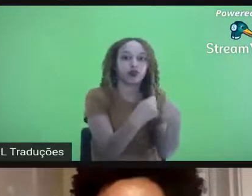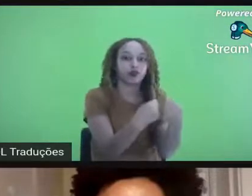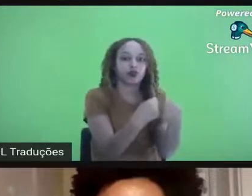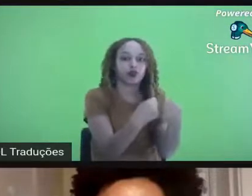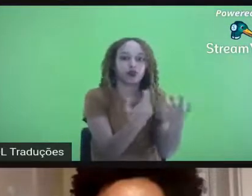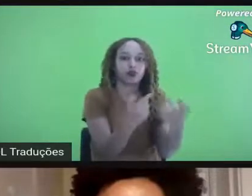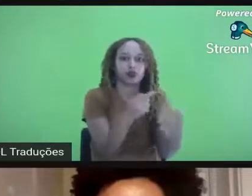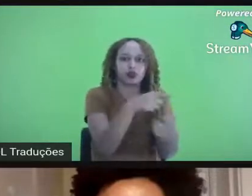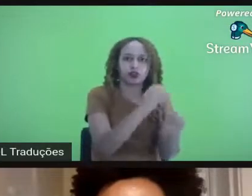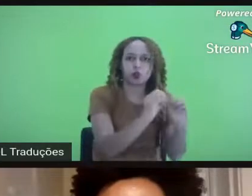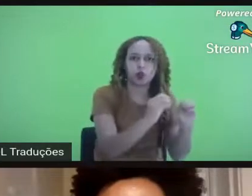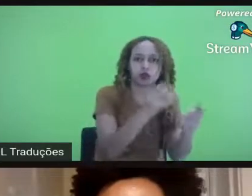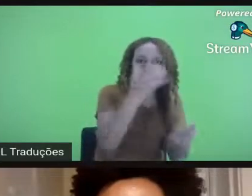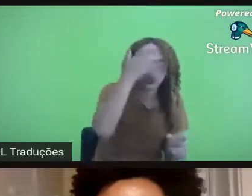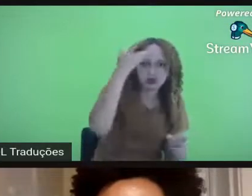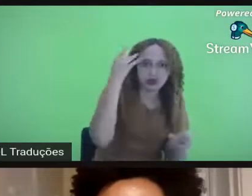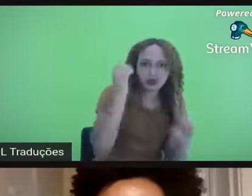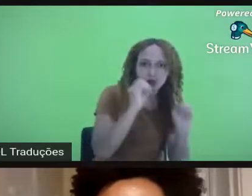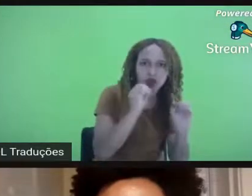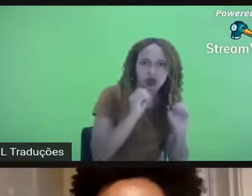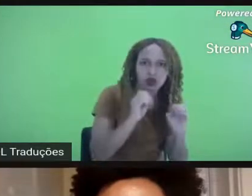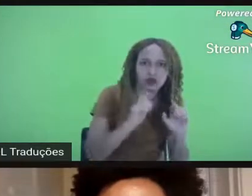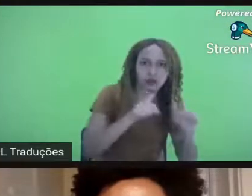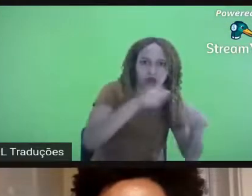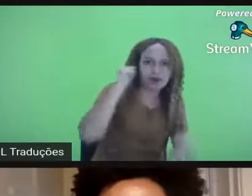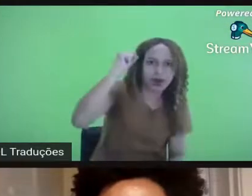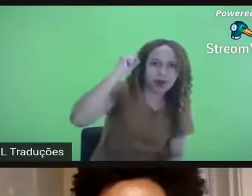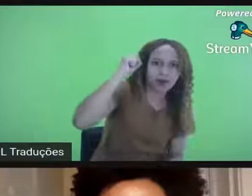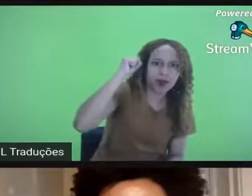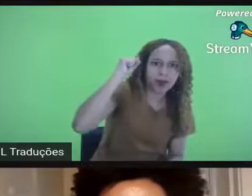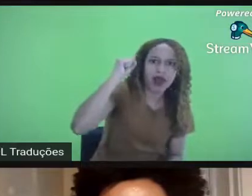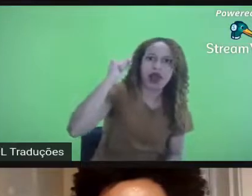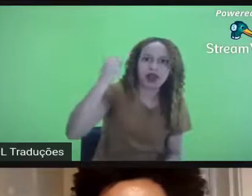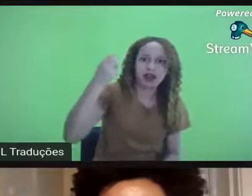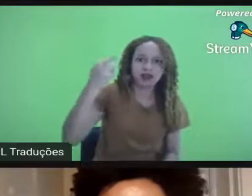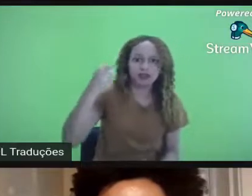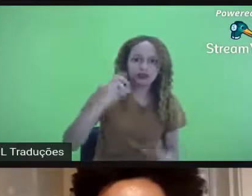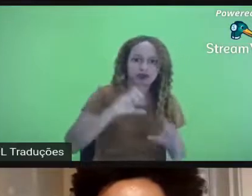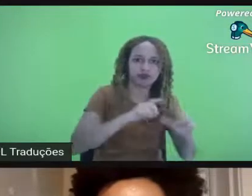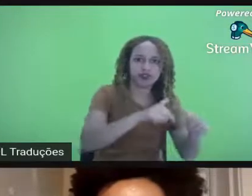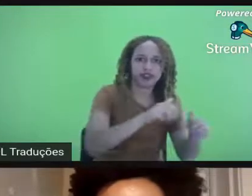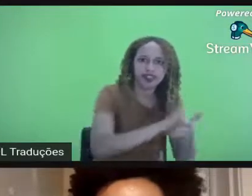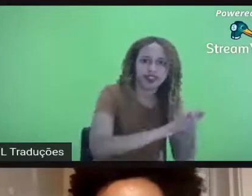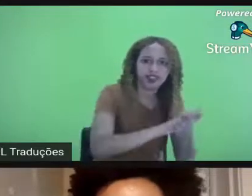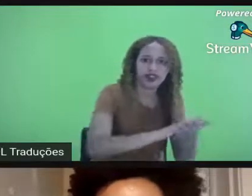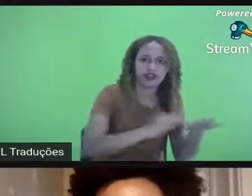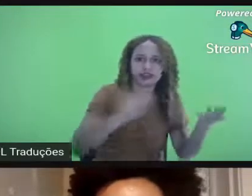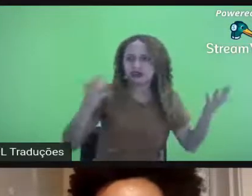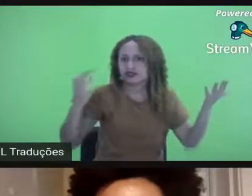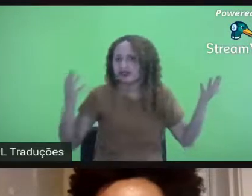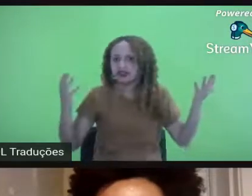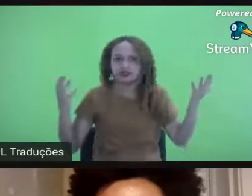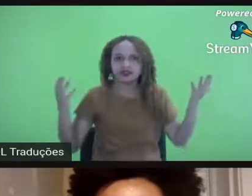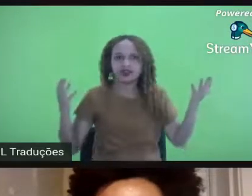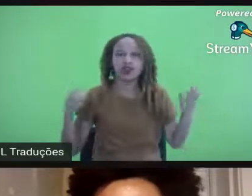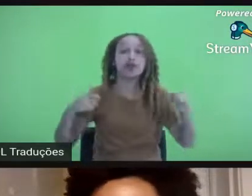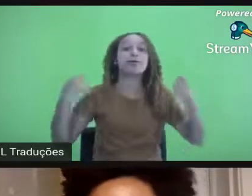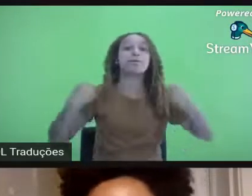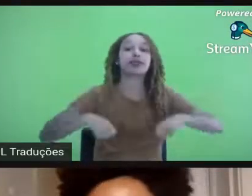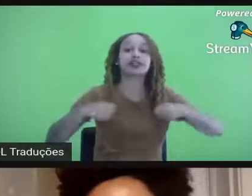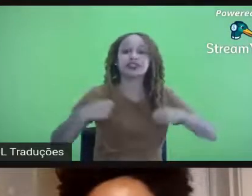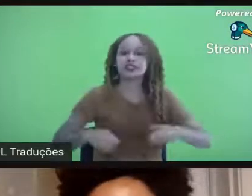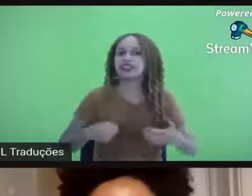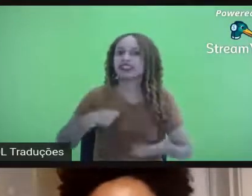ativismo midiático, não é desmerecendo, porque eu acho que todas as frentes são importantes, todas, todas. Eu não acho que